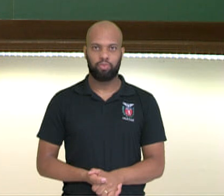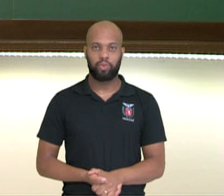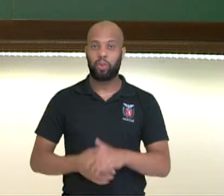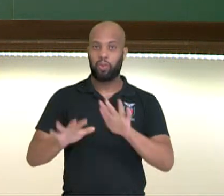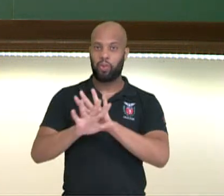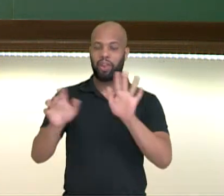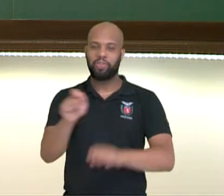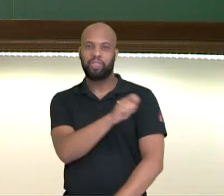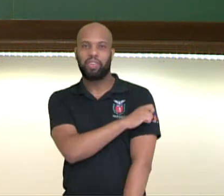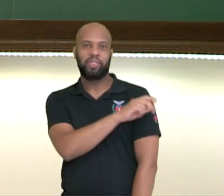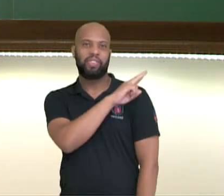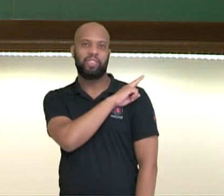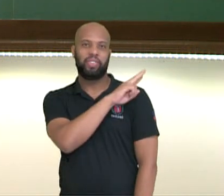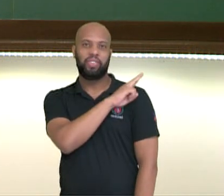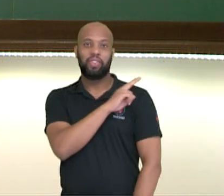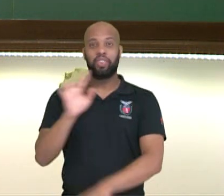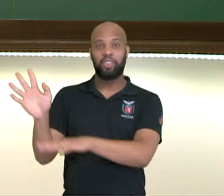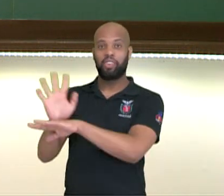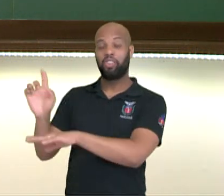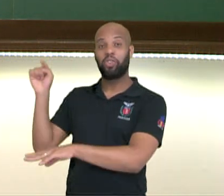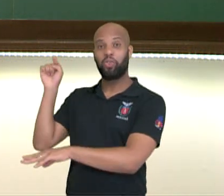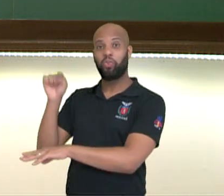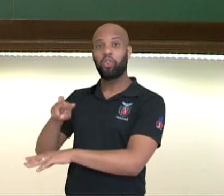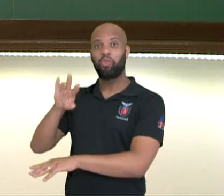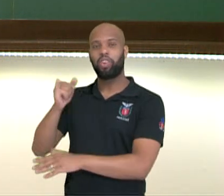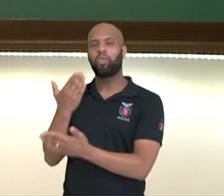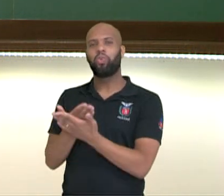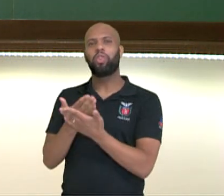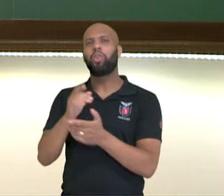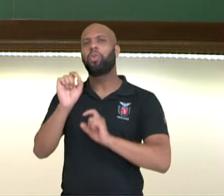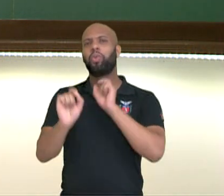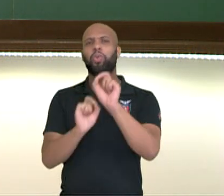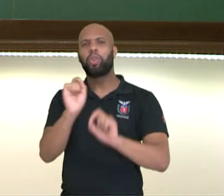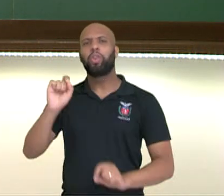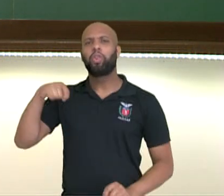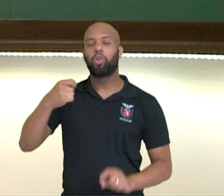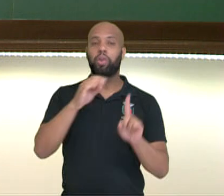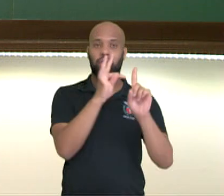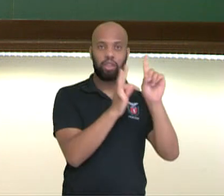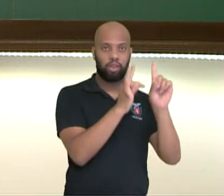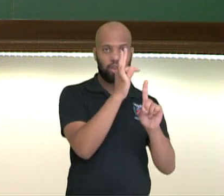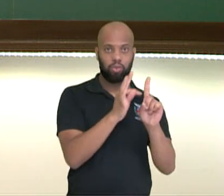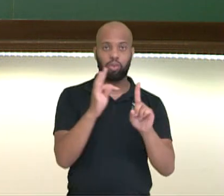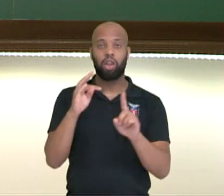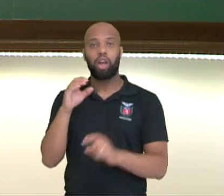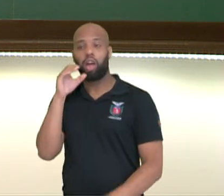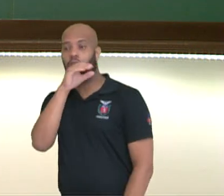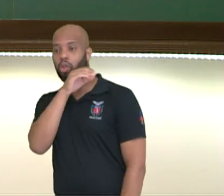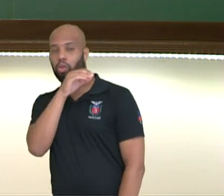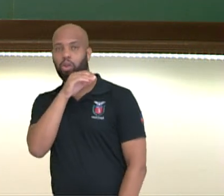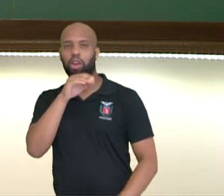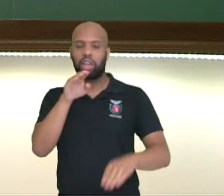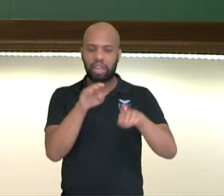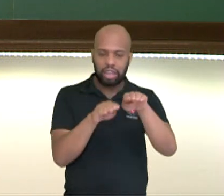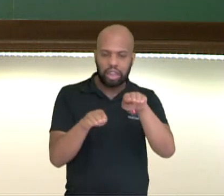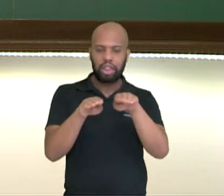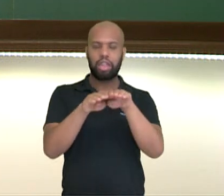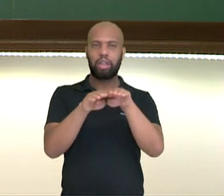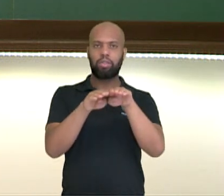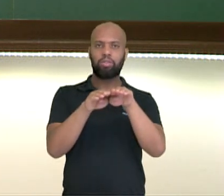Olá, estudantes da segunda série. Neste vídeo a gente vai falar sobre temperatura, calor, equilíbrio